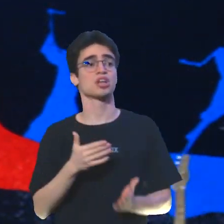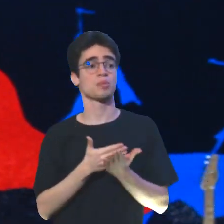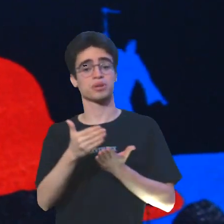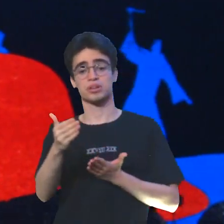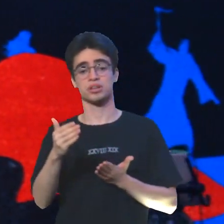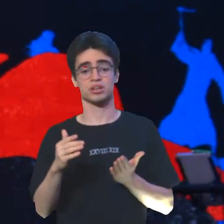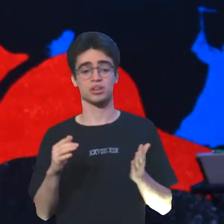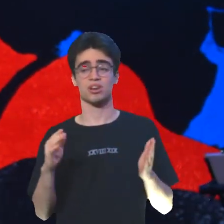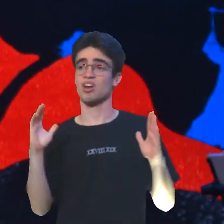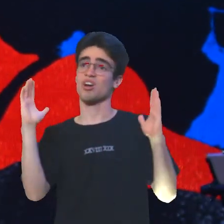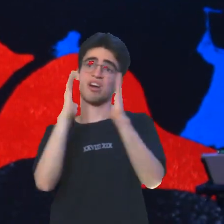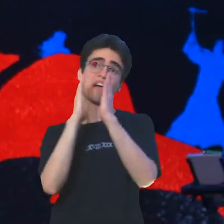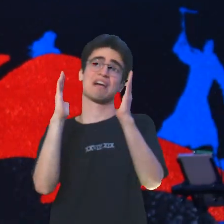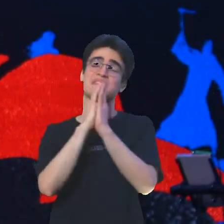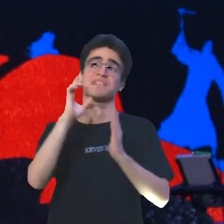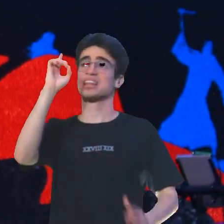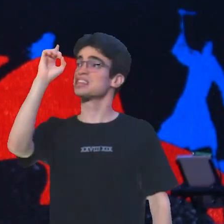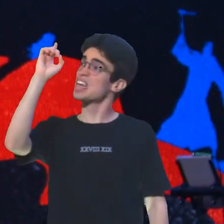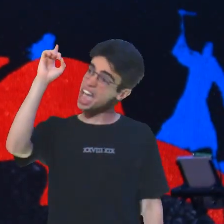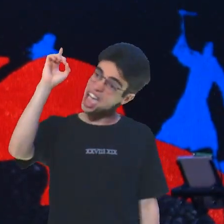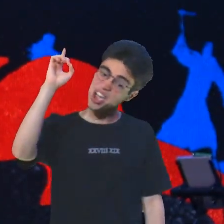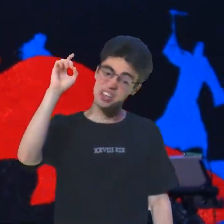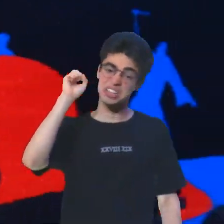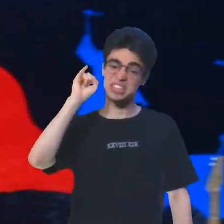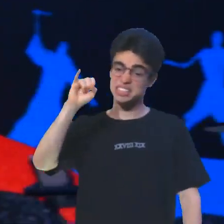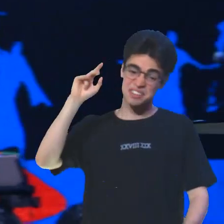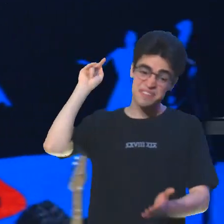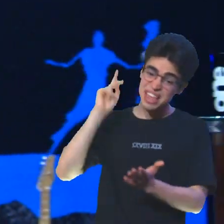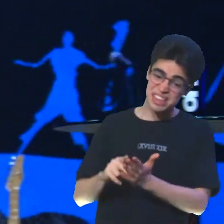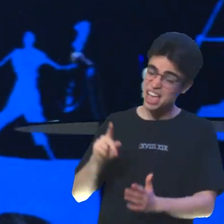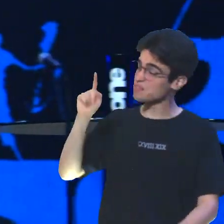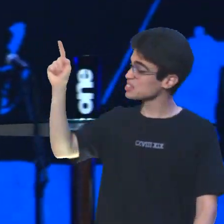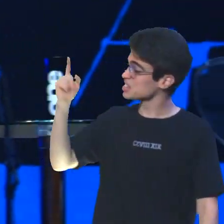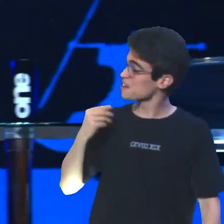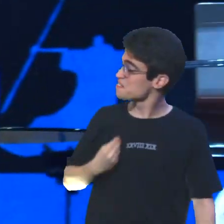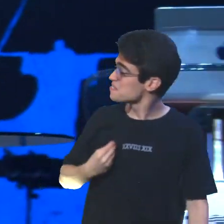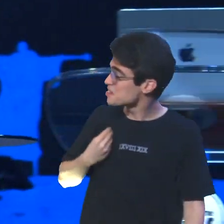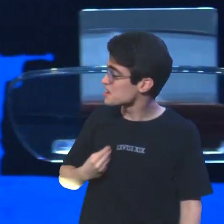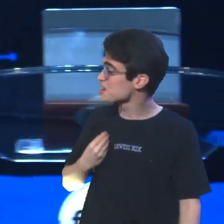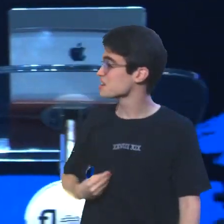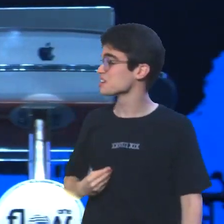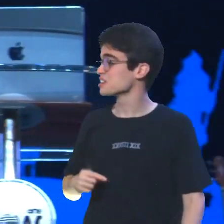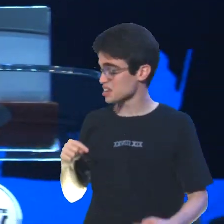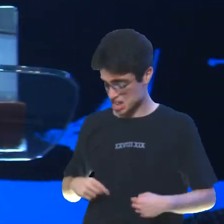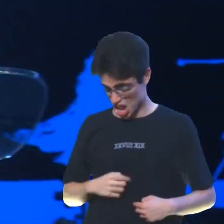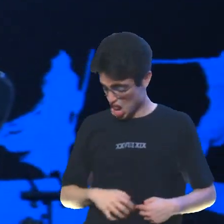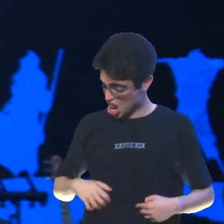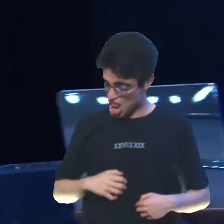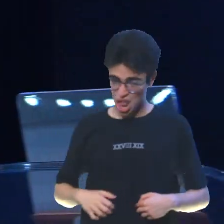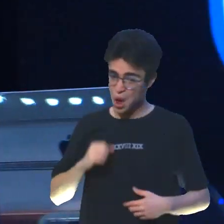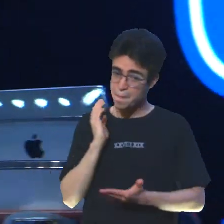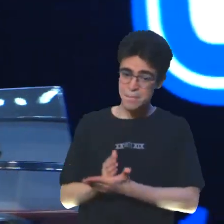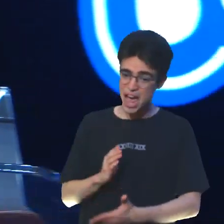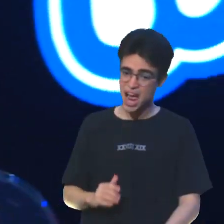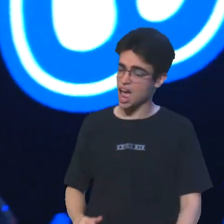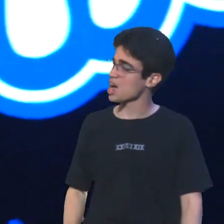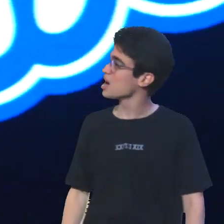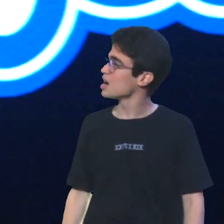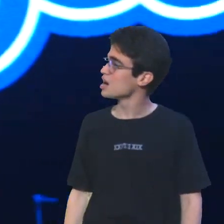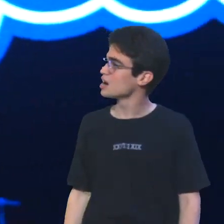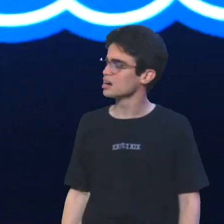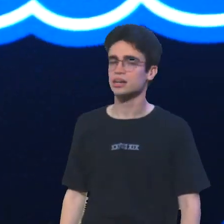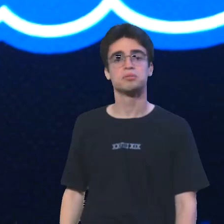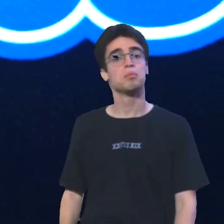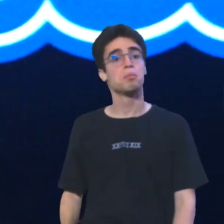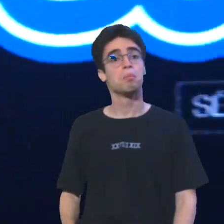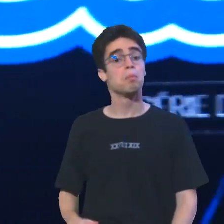orar, falando, Deus, se você realmente existe, faz essa dor de barriga parar. E